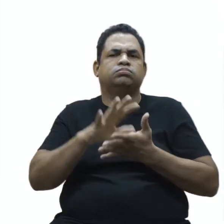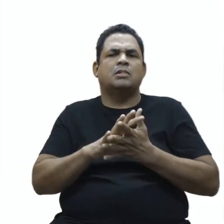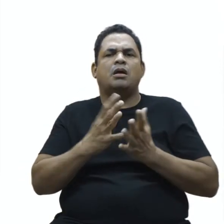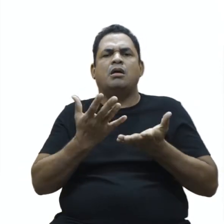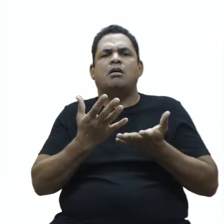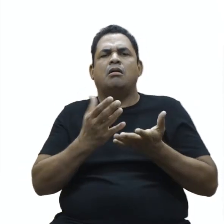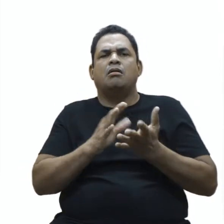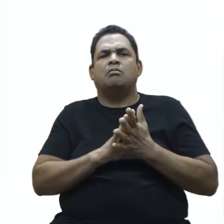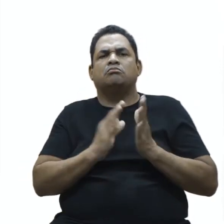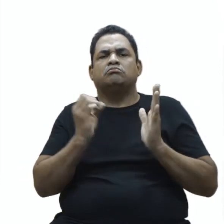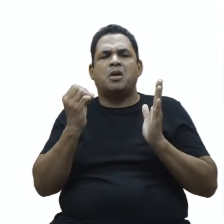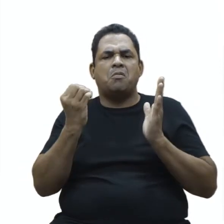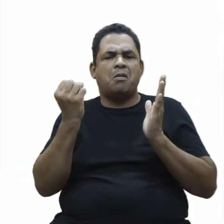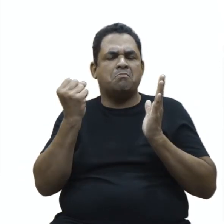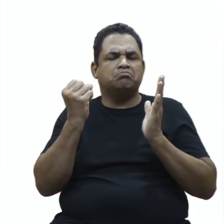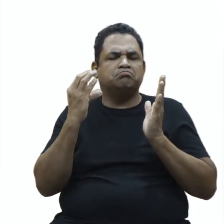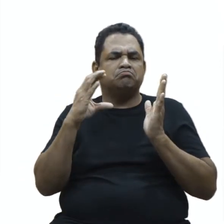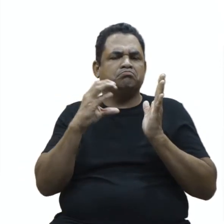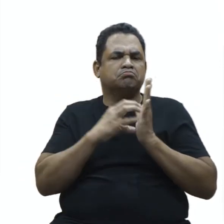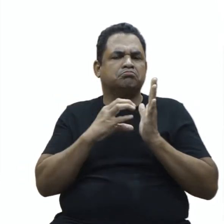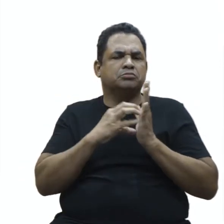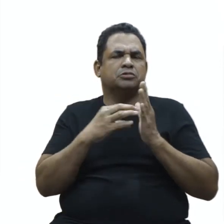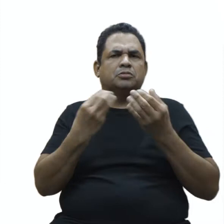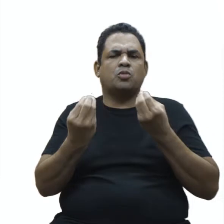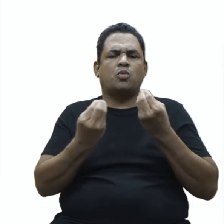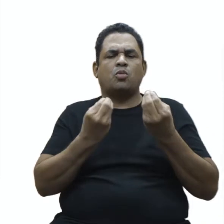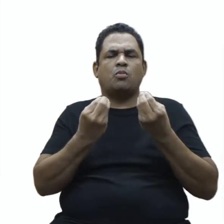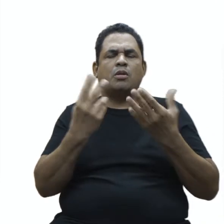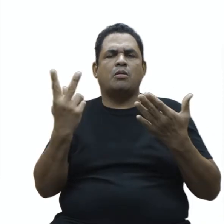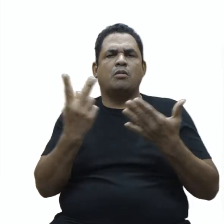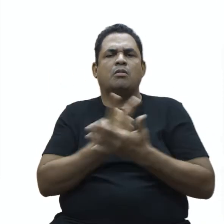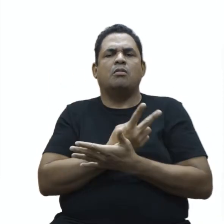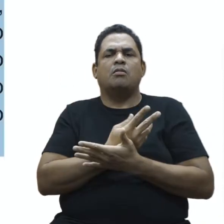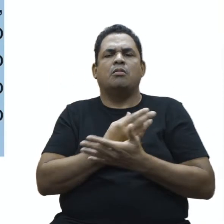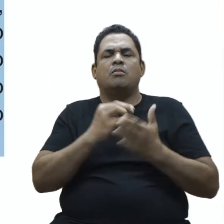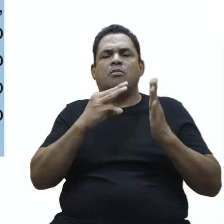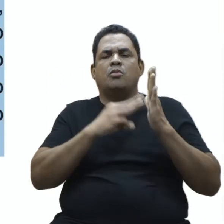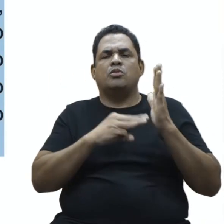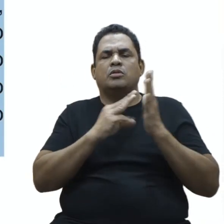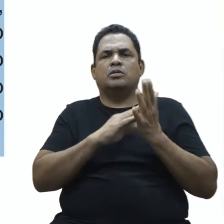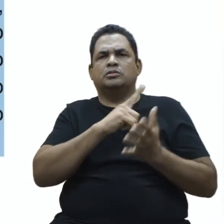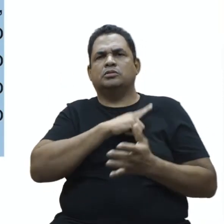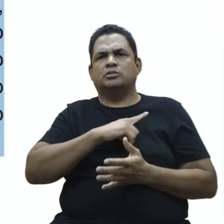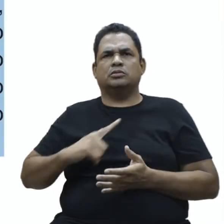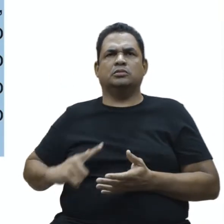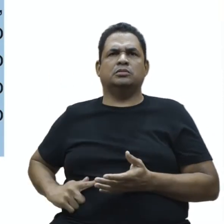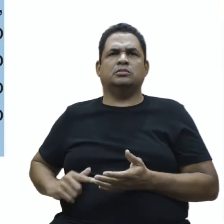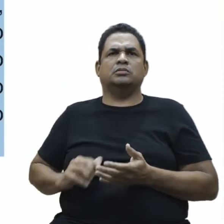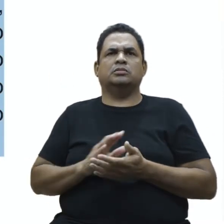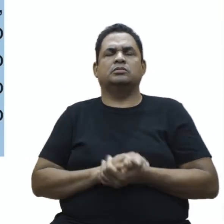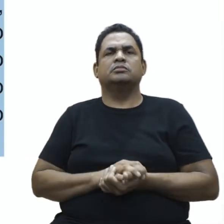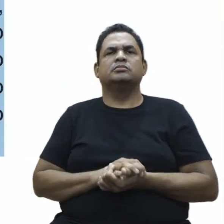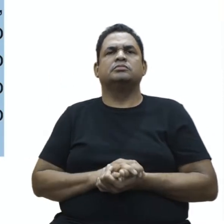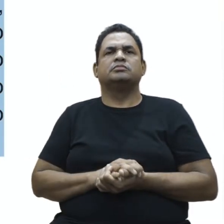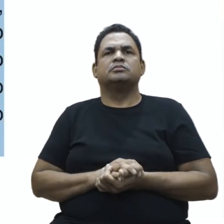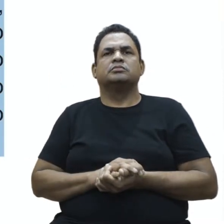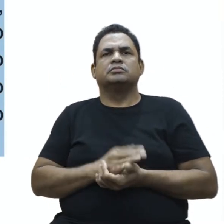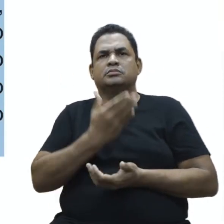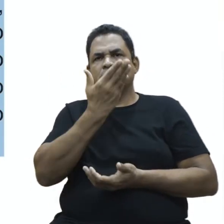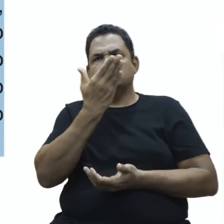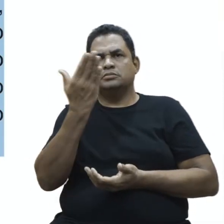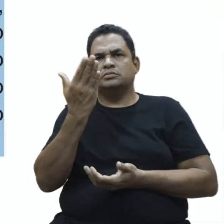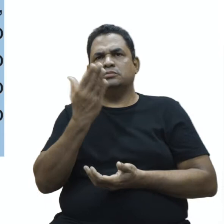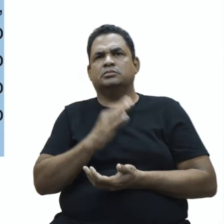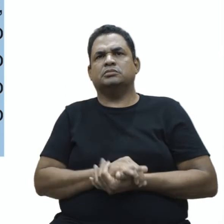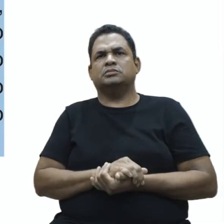possa entender como funcionam aí esses modelos de governo. Então, gente, a monarquia,